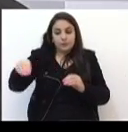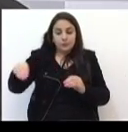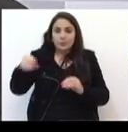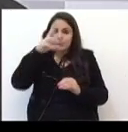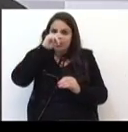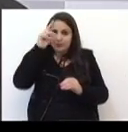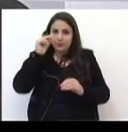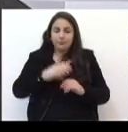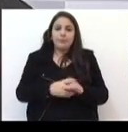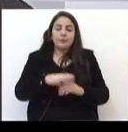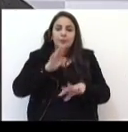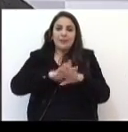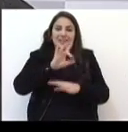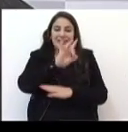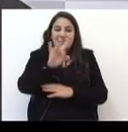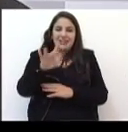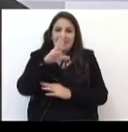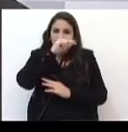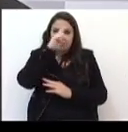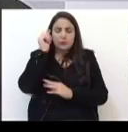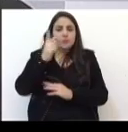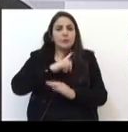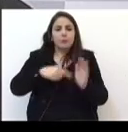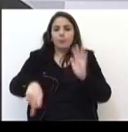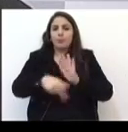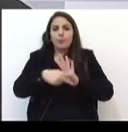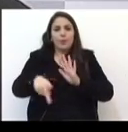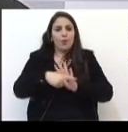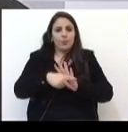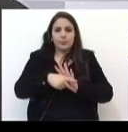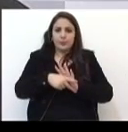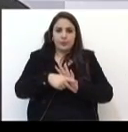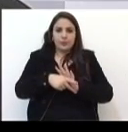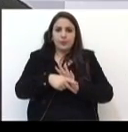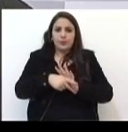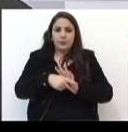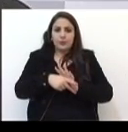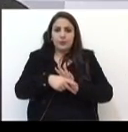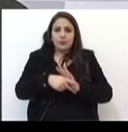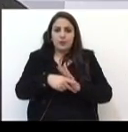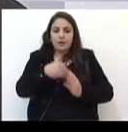cada município tivesse a sua municipalização plena da saúde